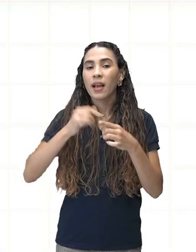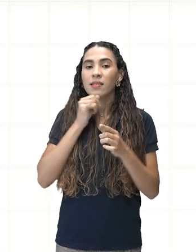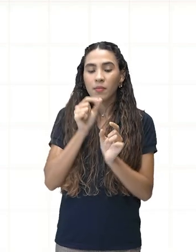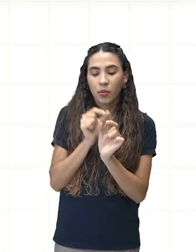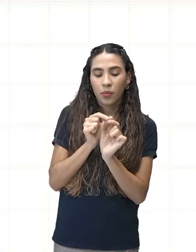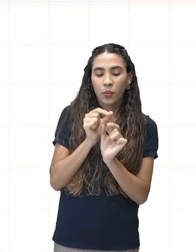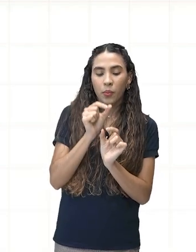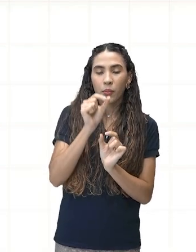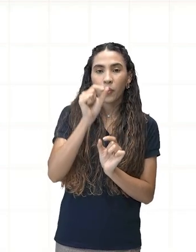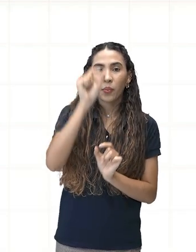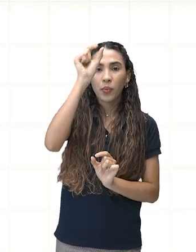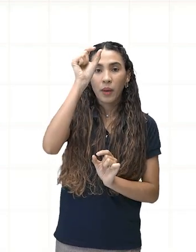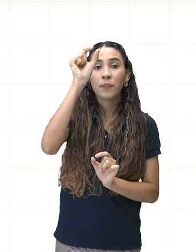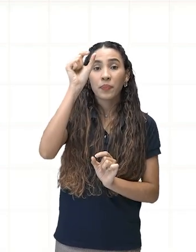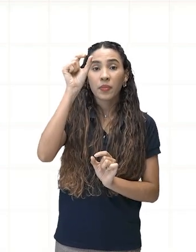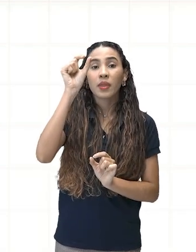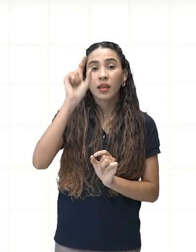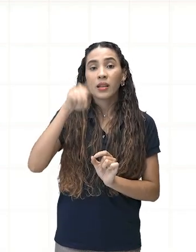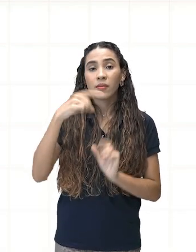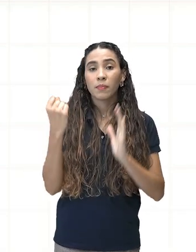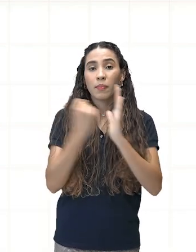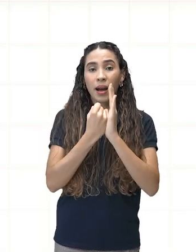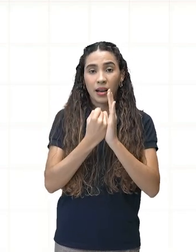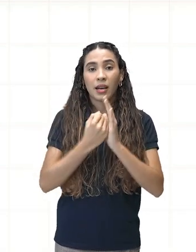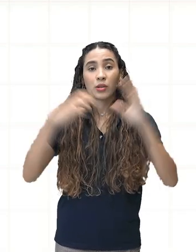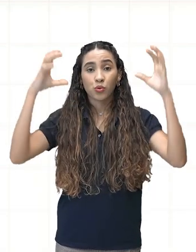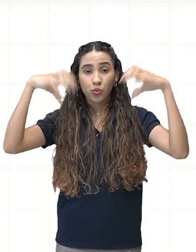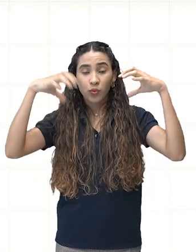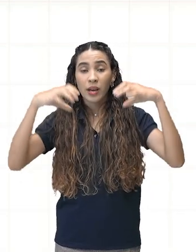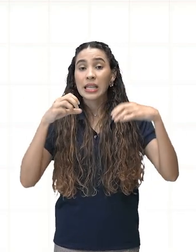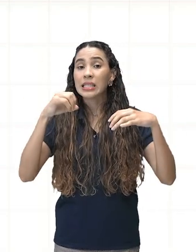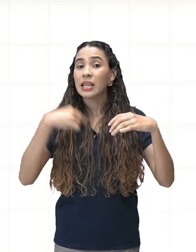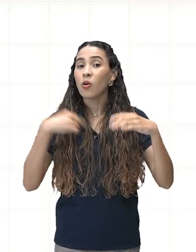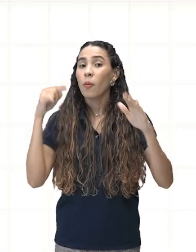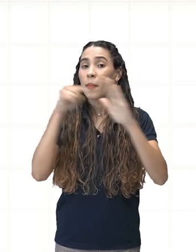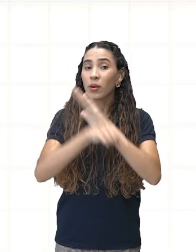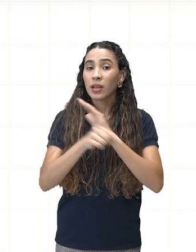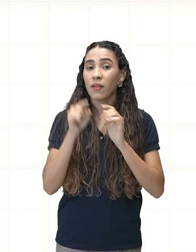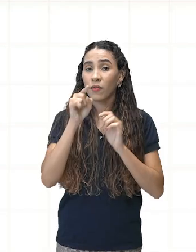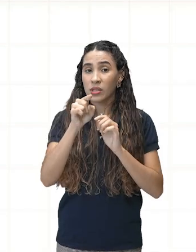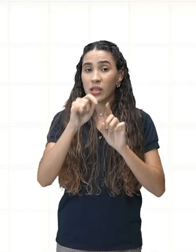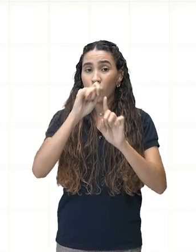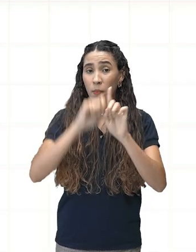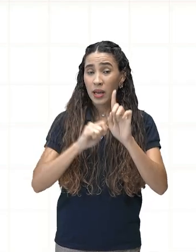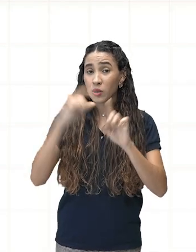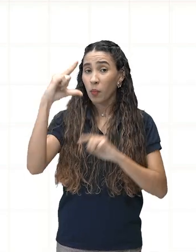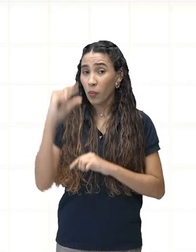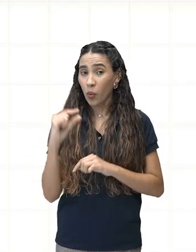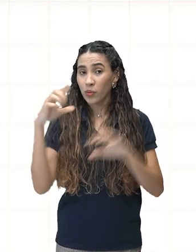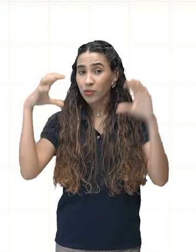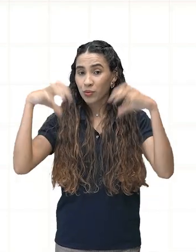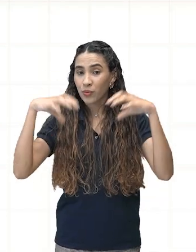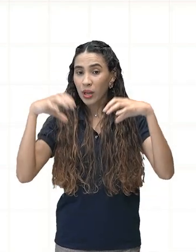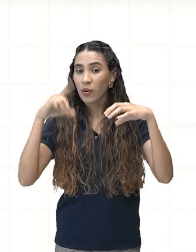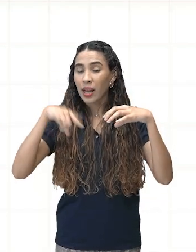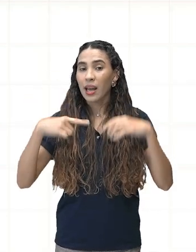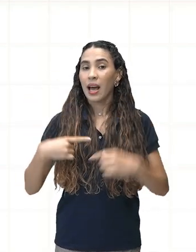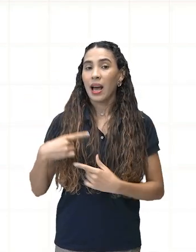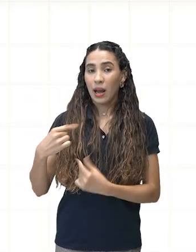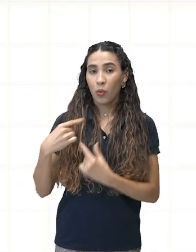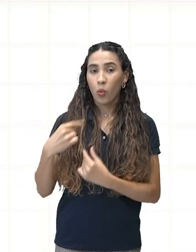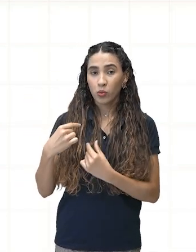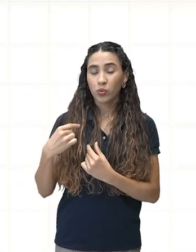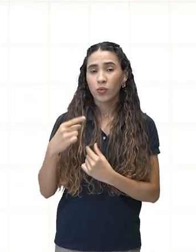barrinha ela é maior e ela marca a precipitação. Se eu perguntar de vocês o mês que menos choveu, é agosto,